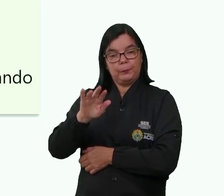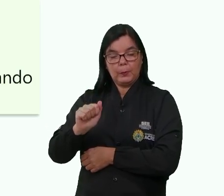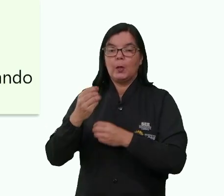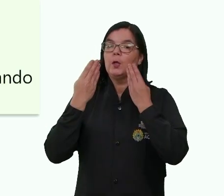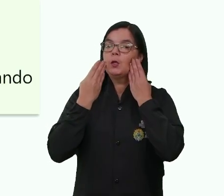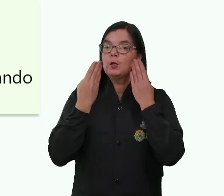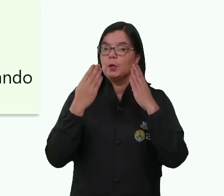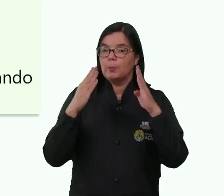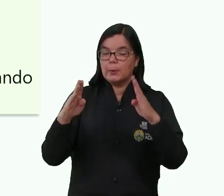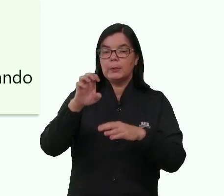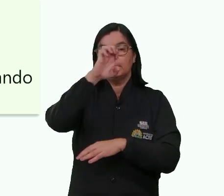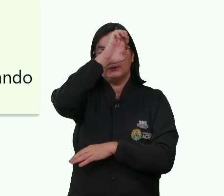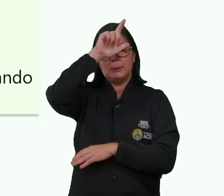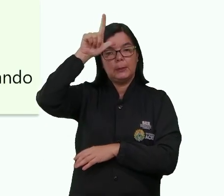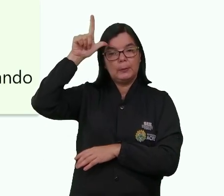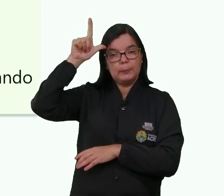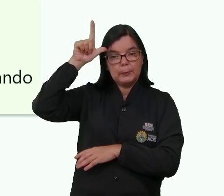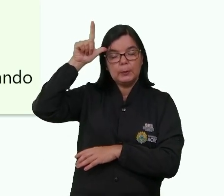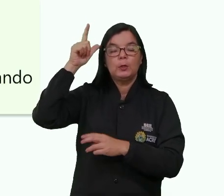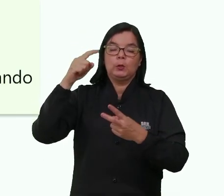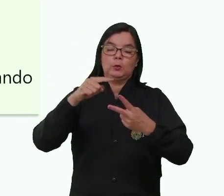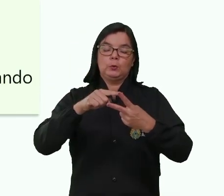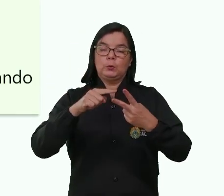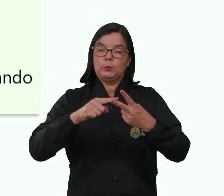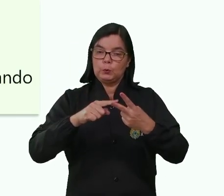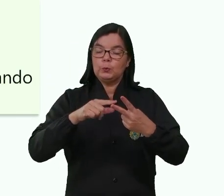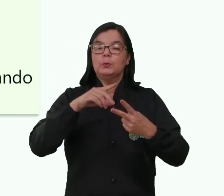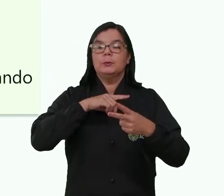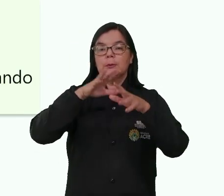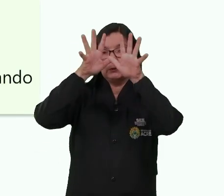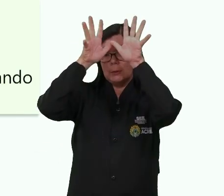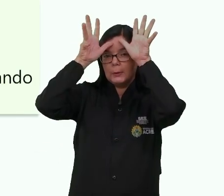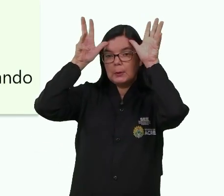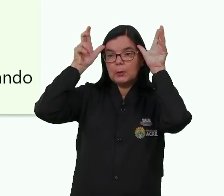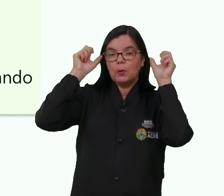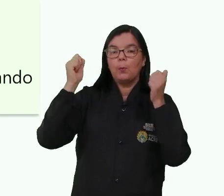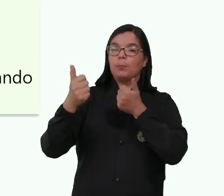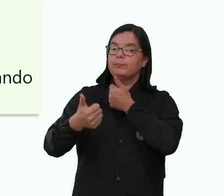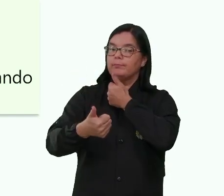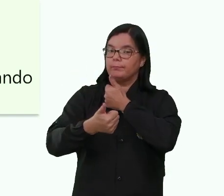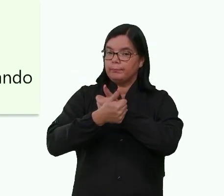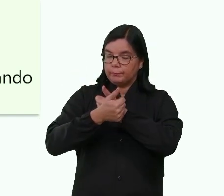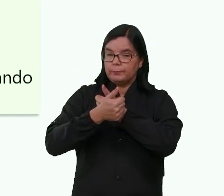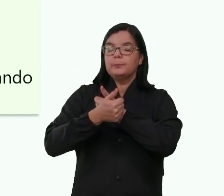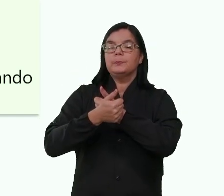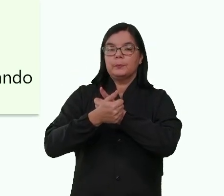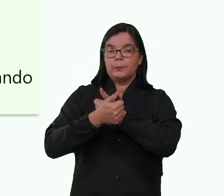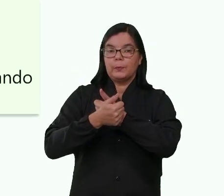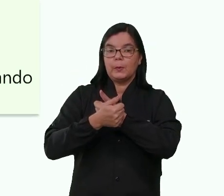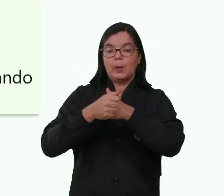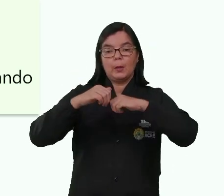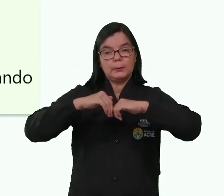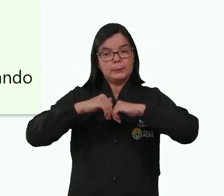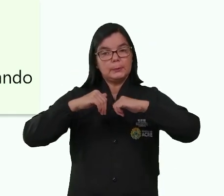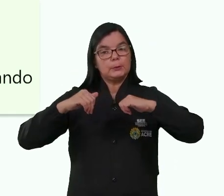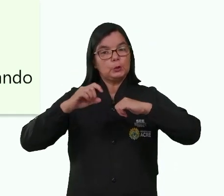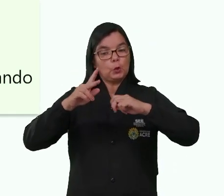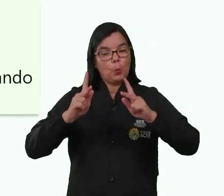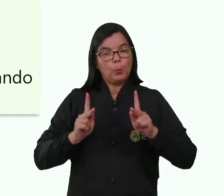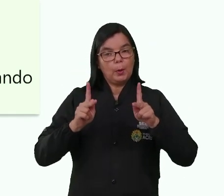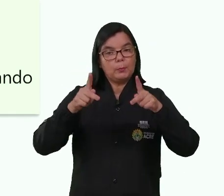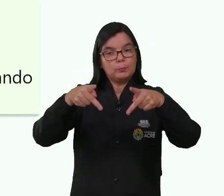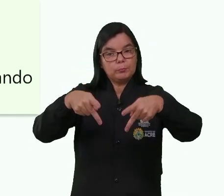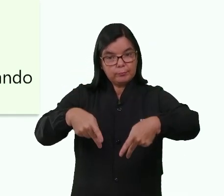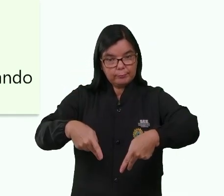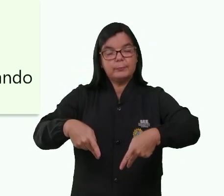e Epitaciolândia, né, 2 cidades acrianas estão bem próximas, separadas apenas por